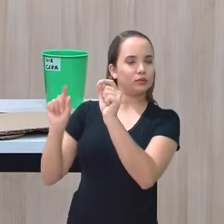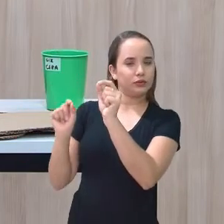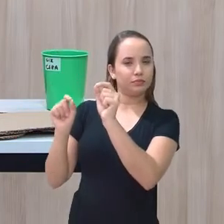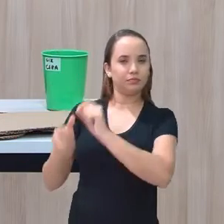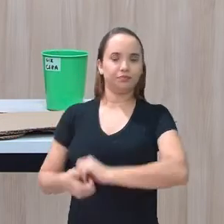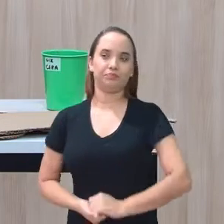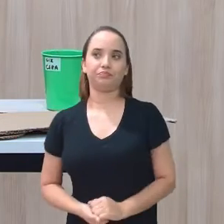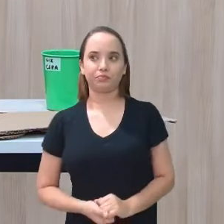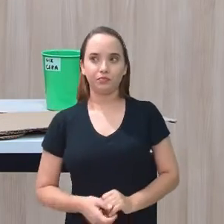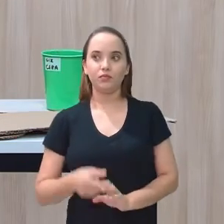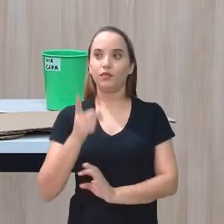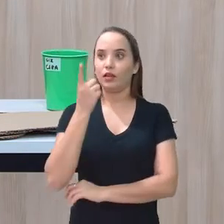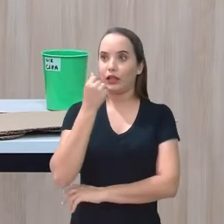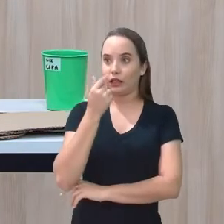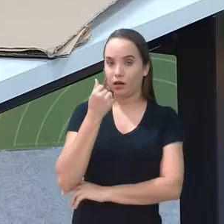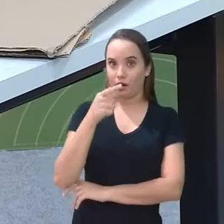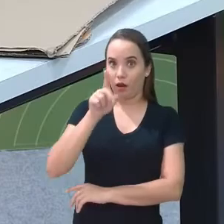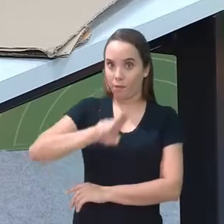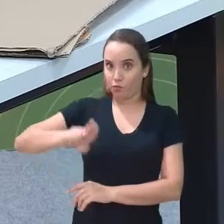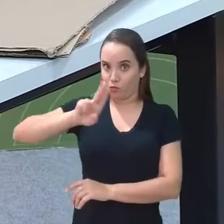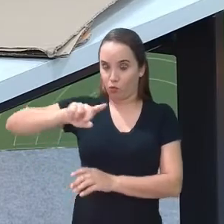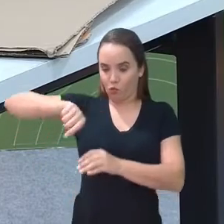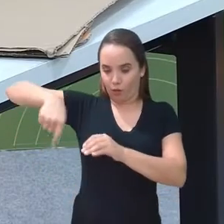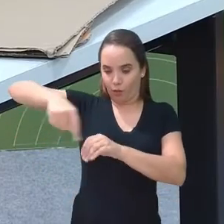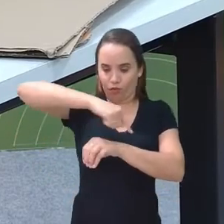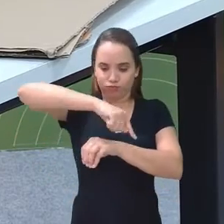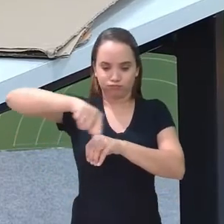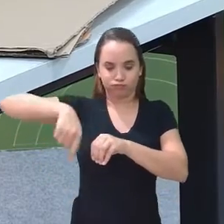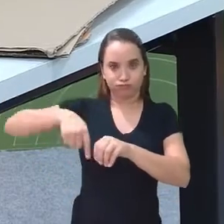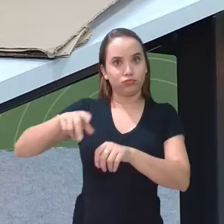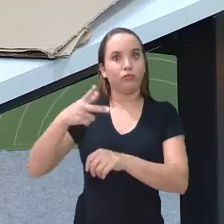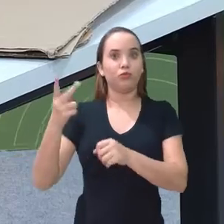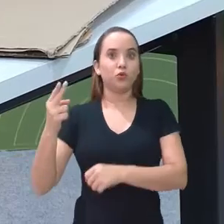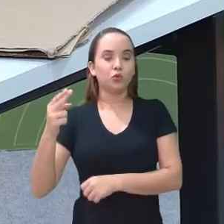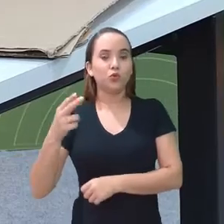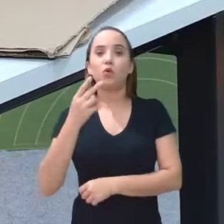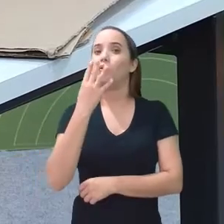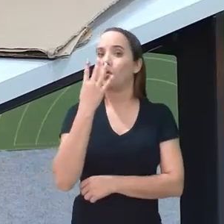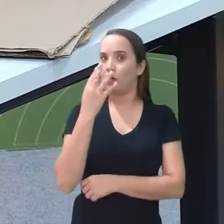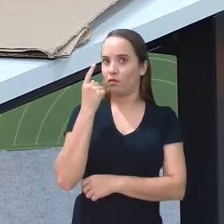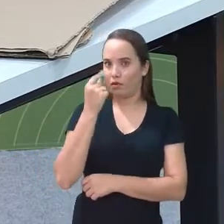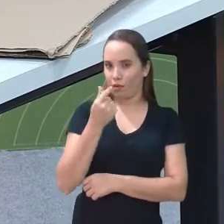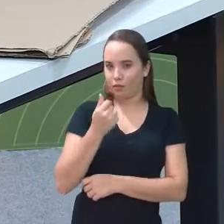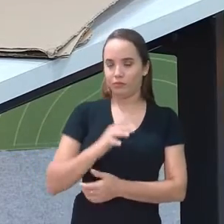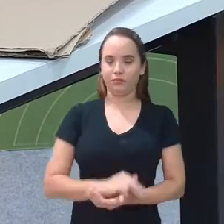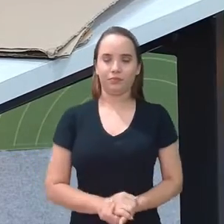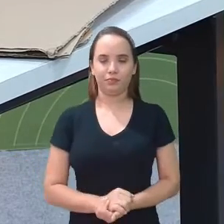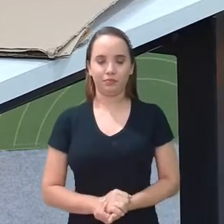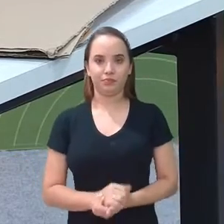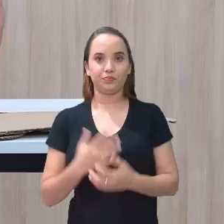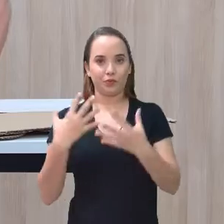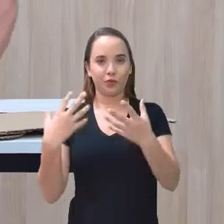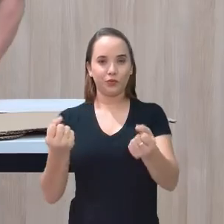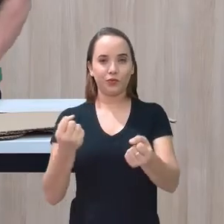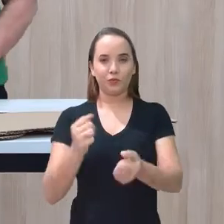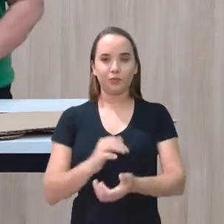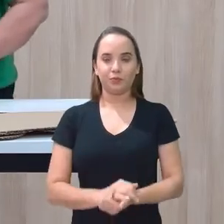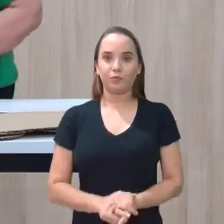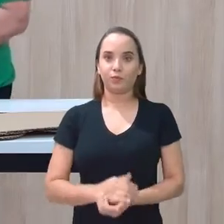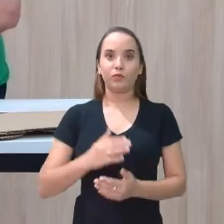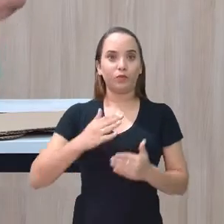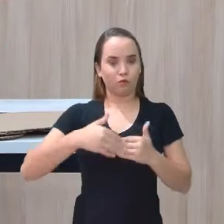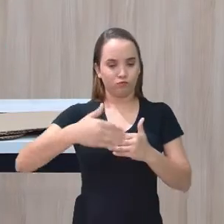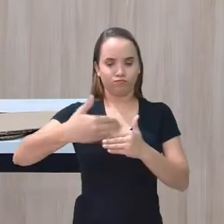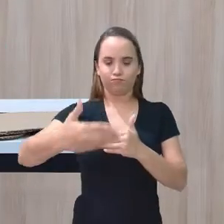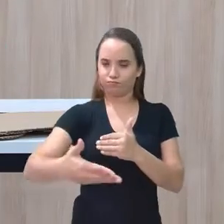Lua. Lápis para riscar, tesoura, não é? E lápis de cor também. Então, vamos lá. Durante a